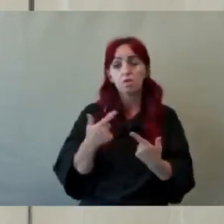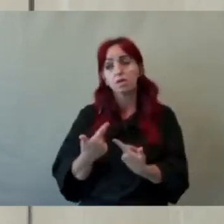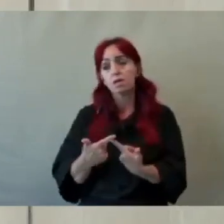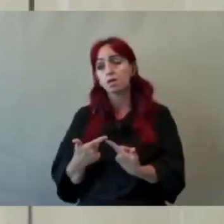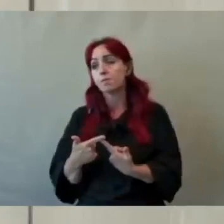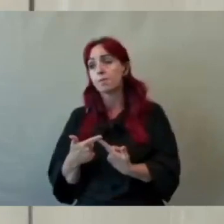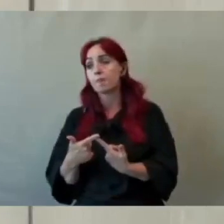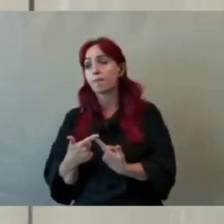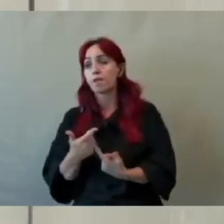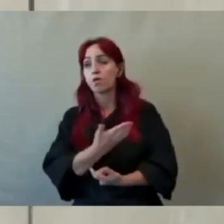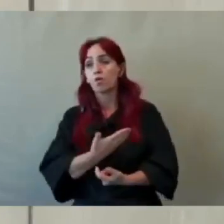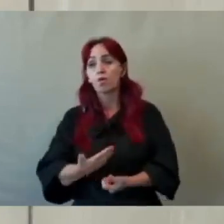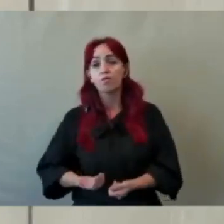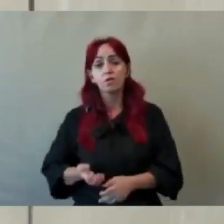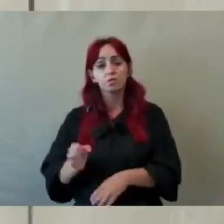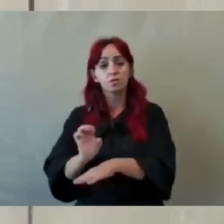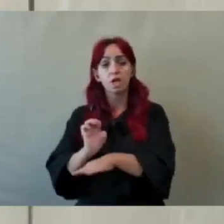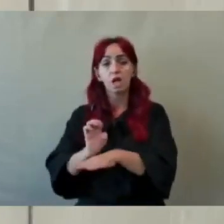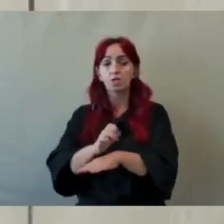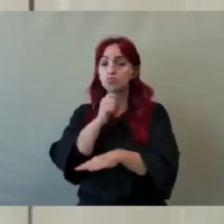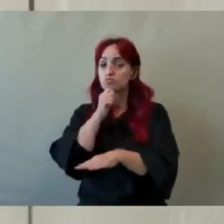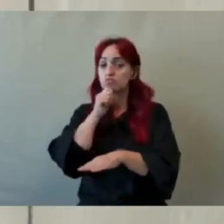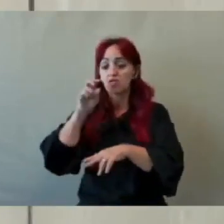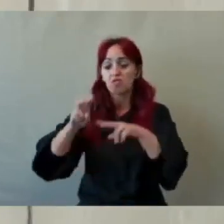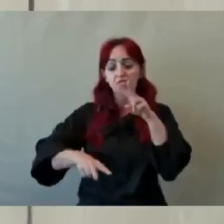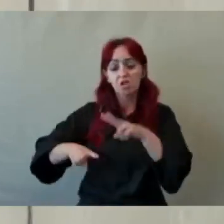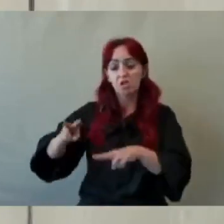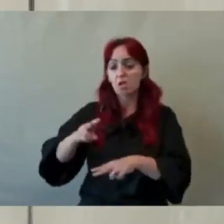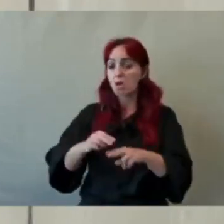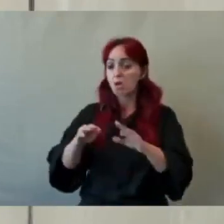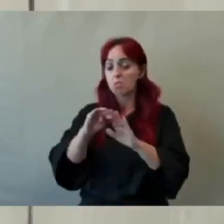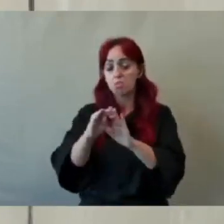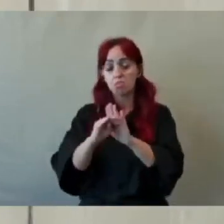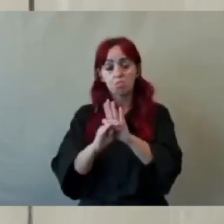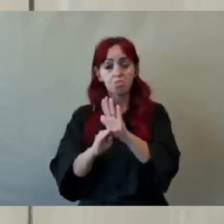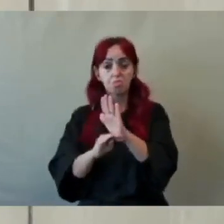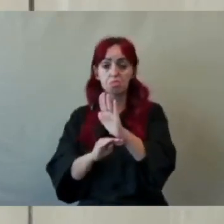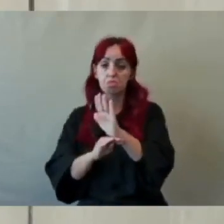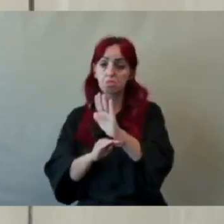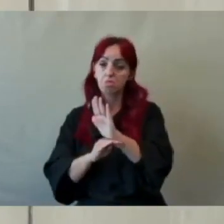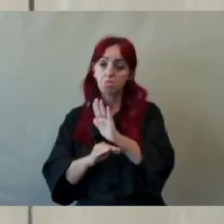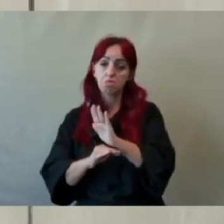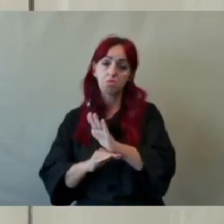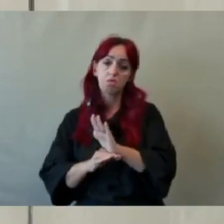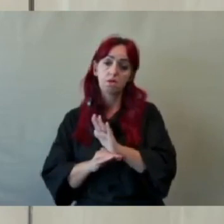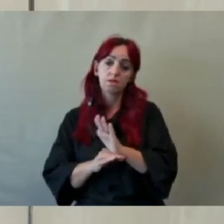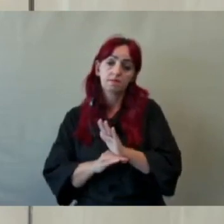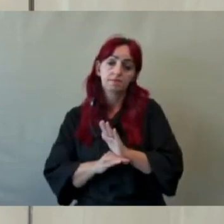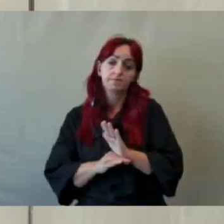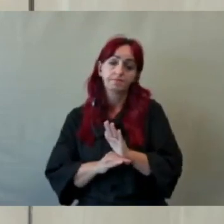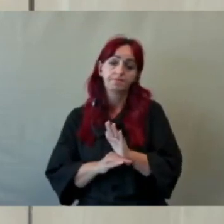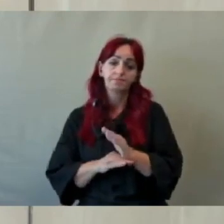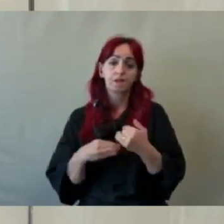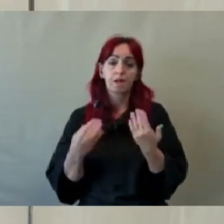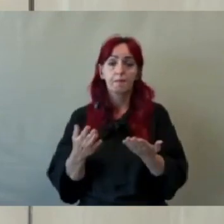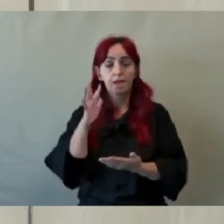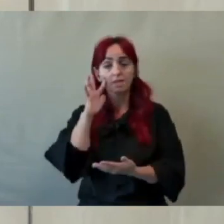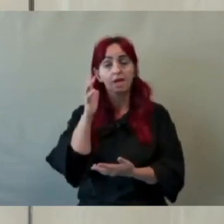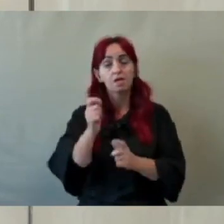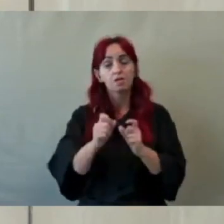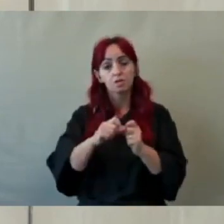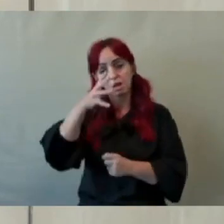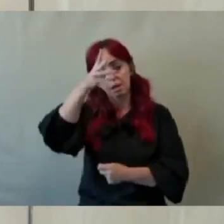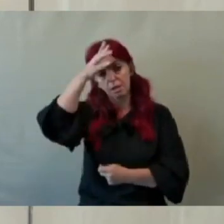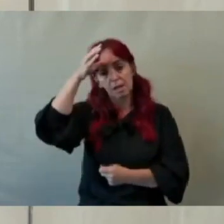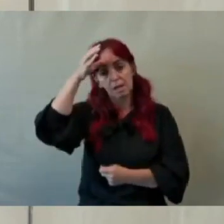também, né? Em Belo Horizonte, alguns dados a gente acha que ficaram bem aquém do que poderia ser apresentado, mas que a Câmara poderia dar um